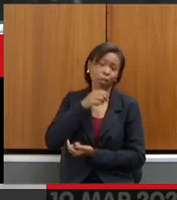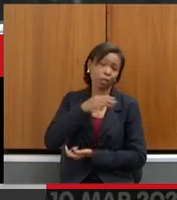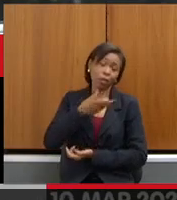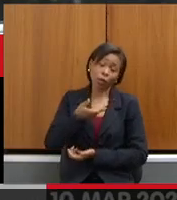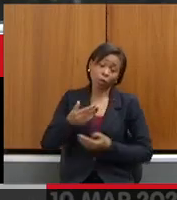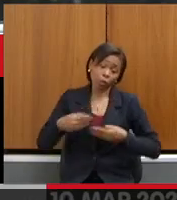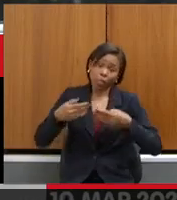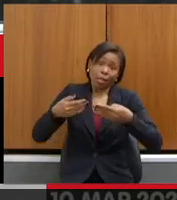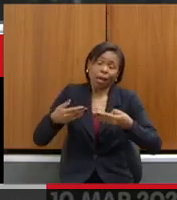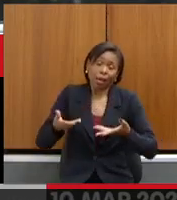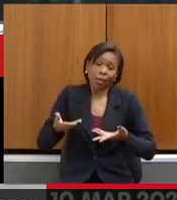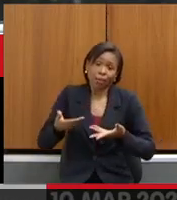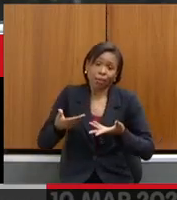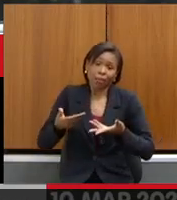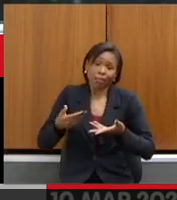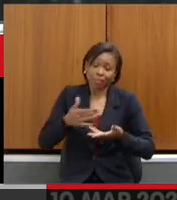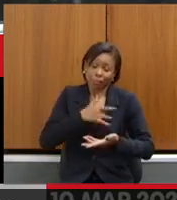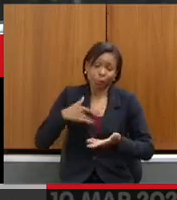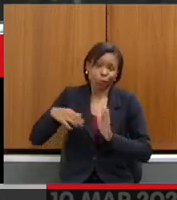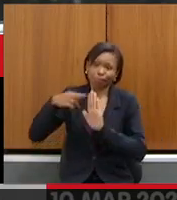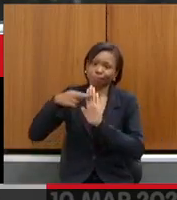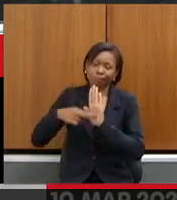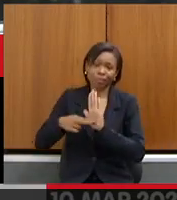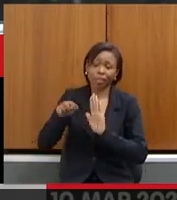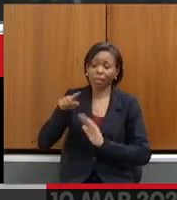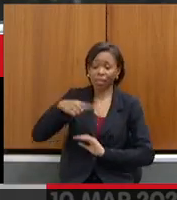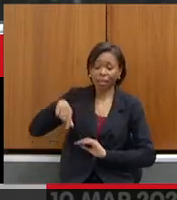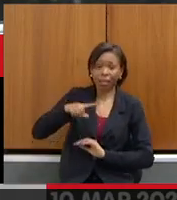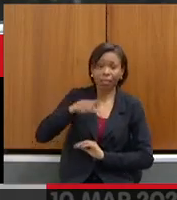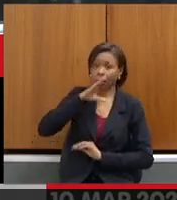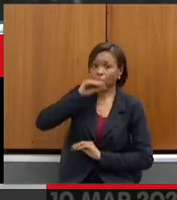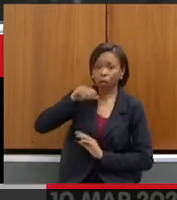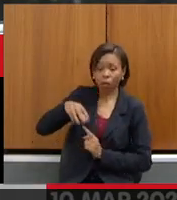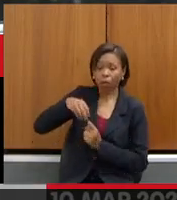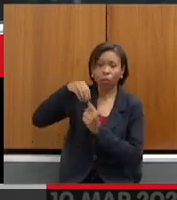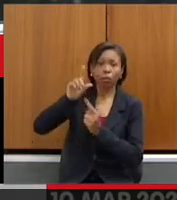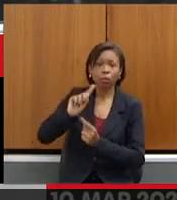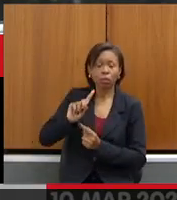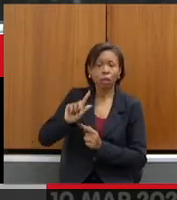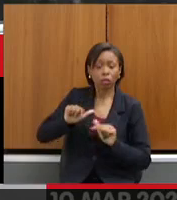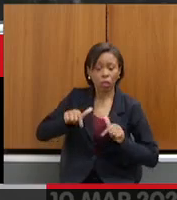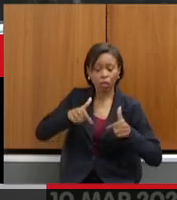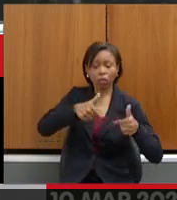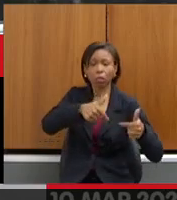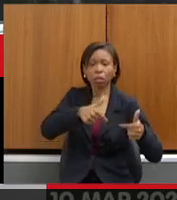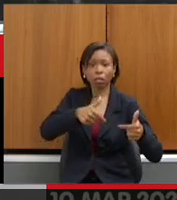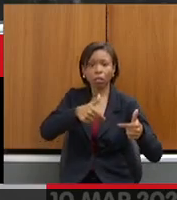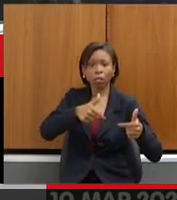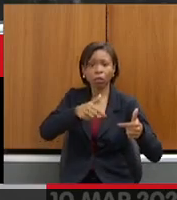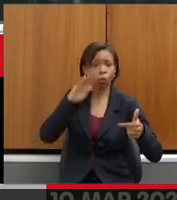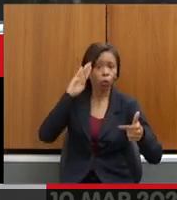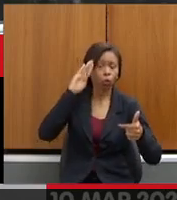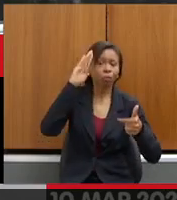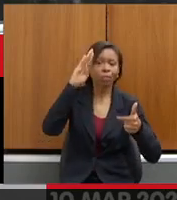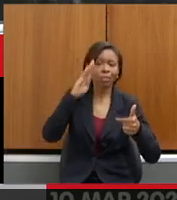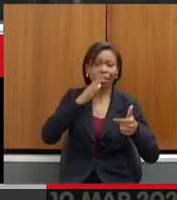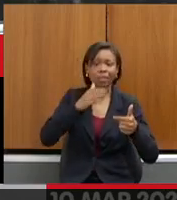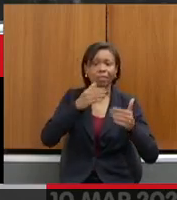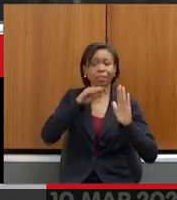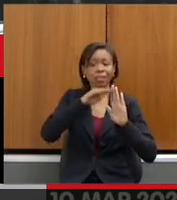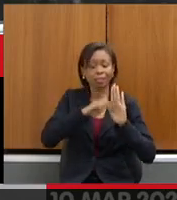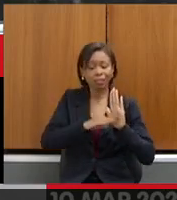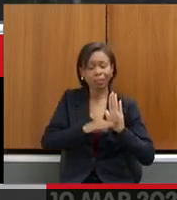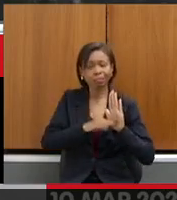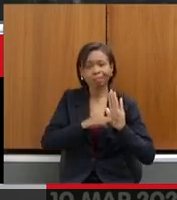da Saúde e que não sejam envolvidos diretamente nas ações de enfrentamento ao coronavírus na operacionalização da campanha Nacional de